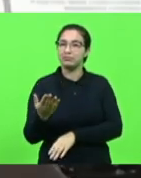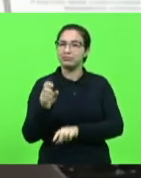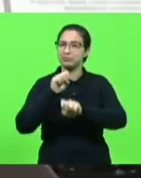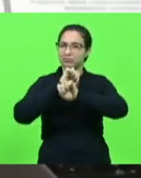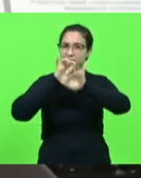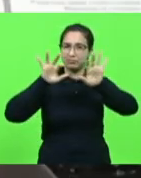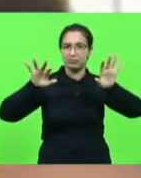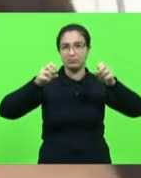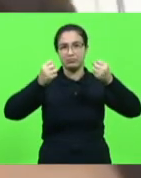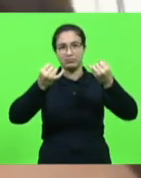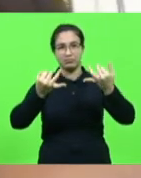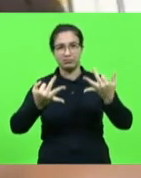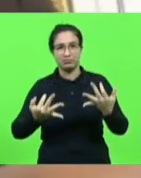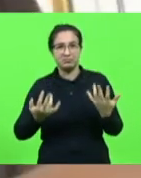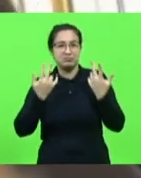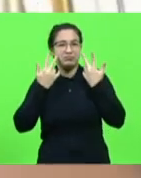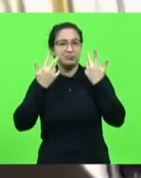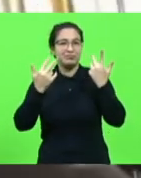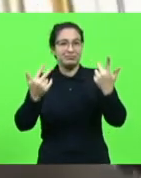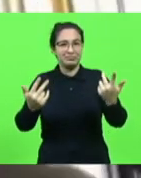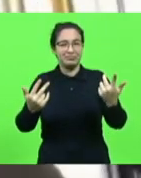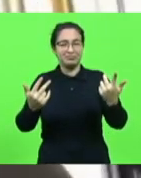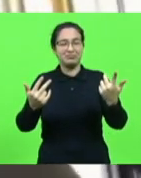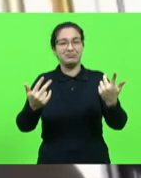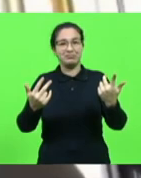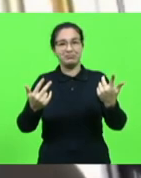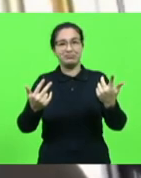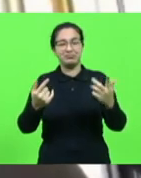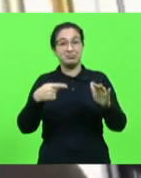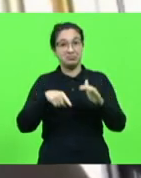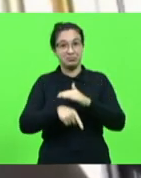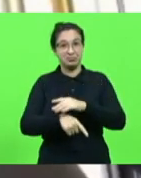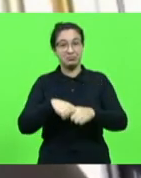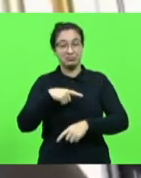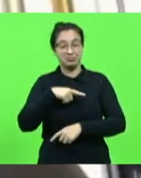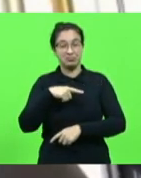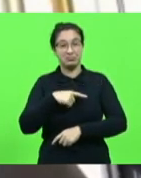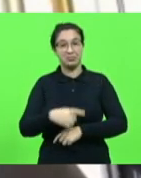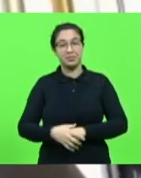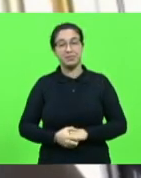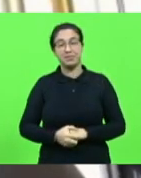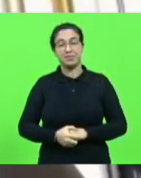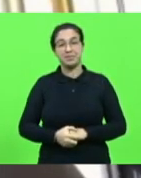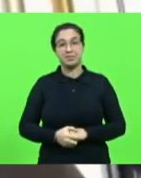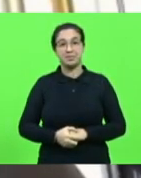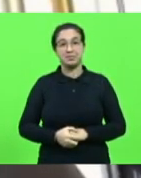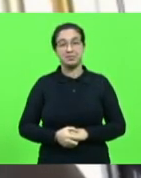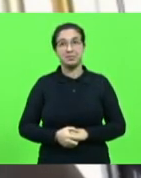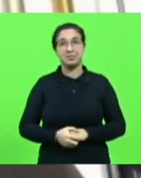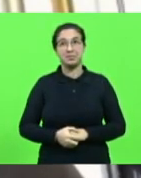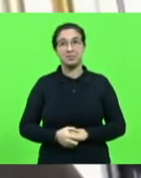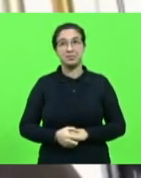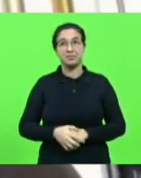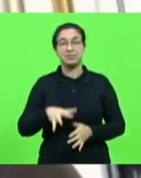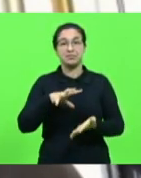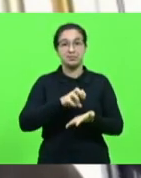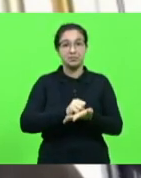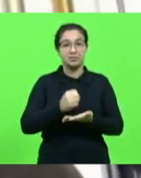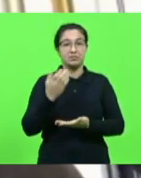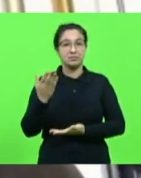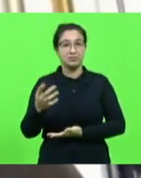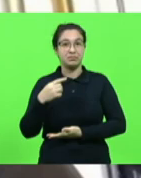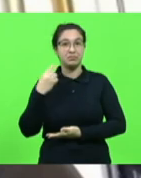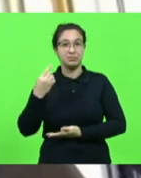clareza e naturalidade e com profundidade os assuntos. E também fazendo registro aqui ao deputado Ismael dos Santos, que é